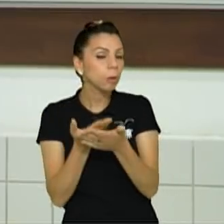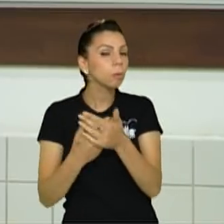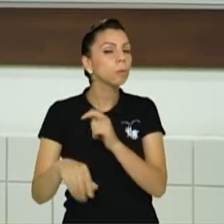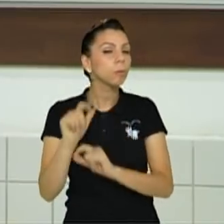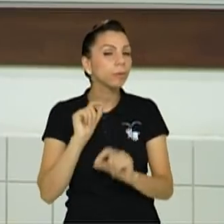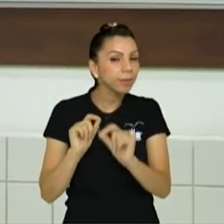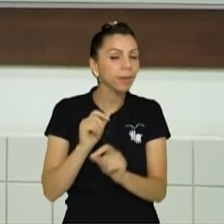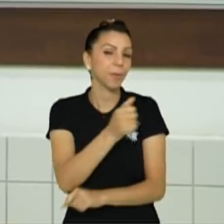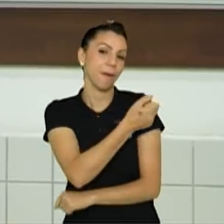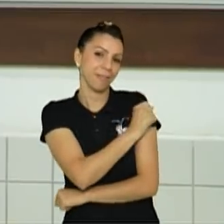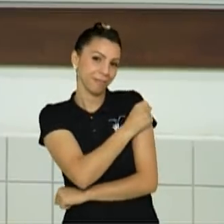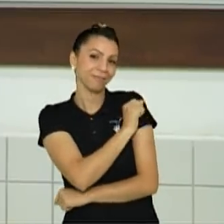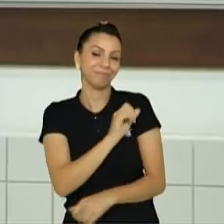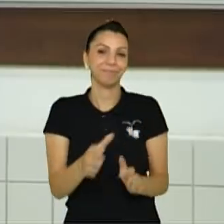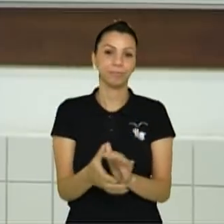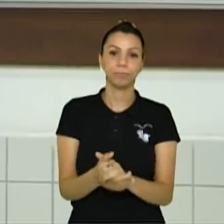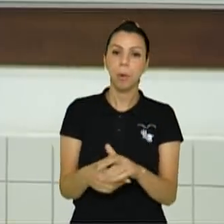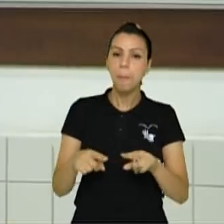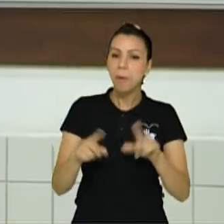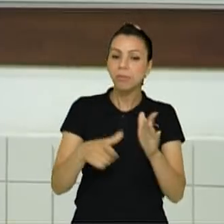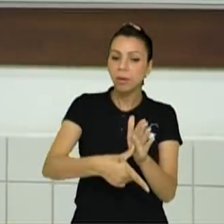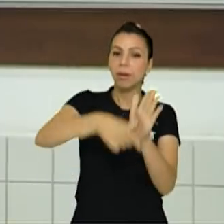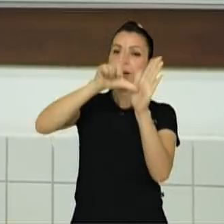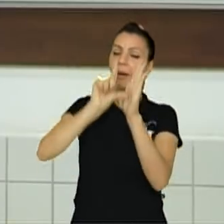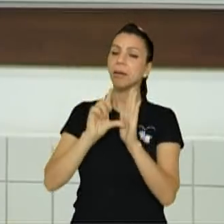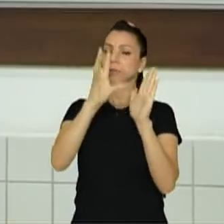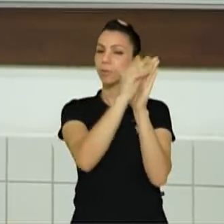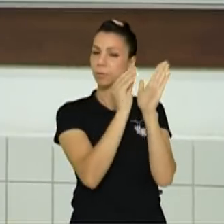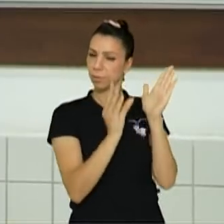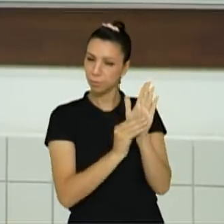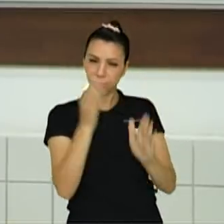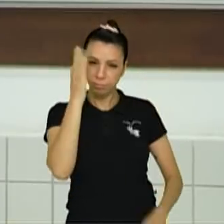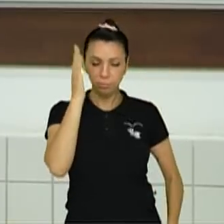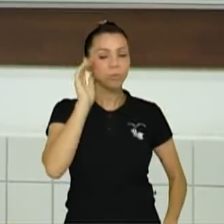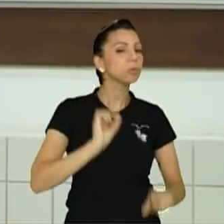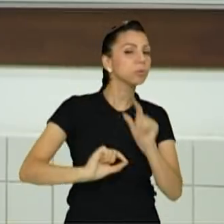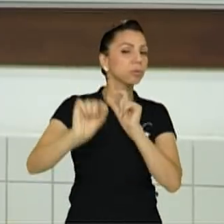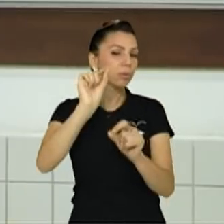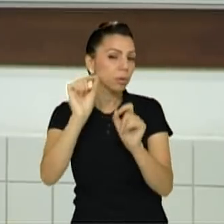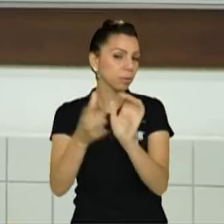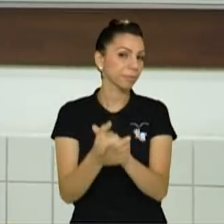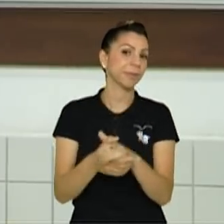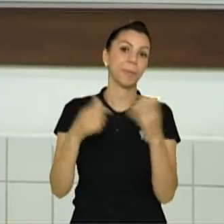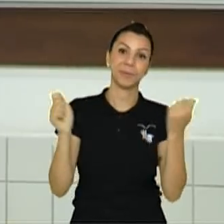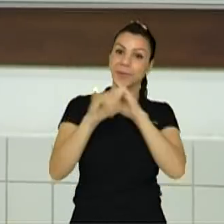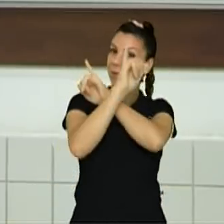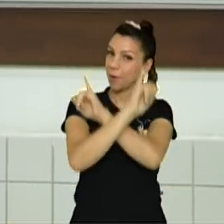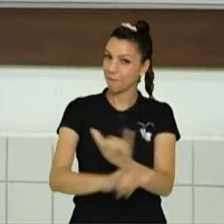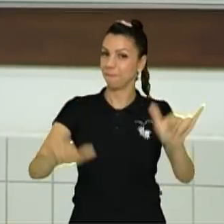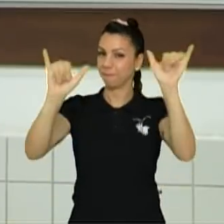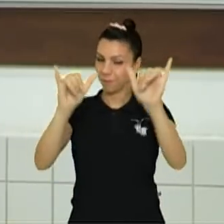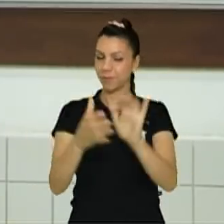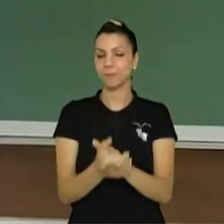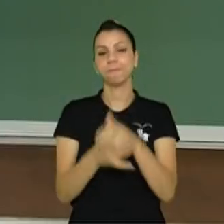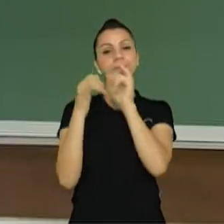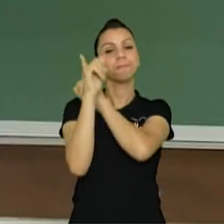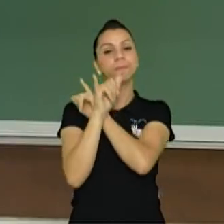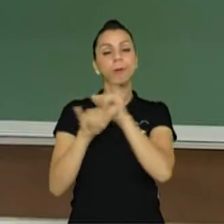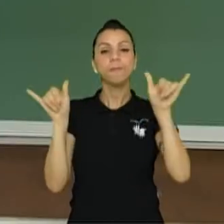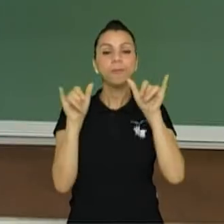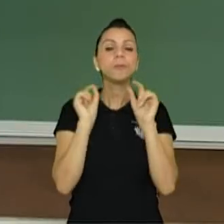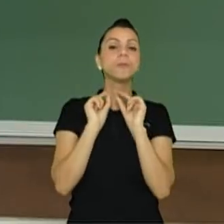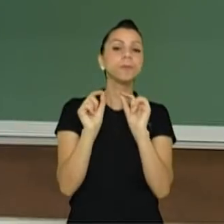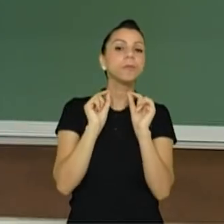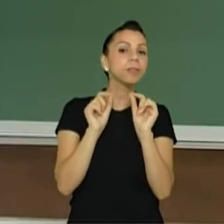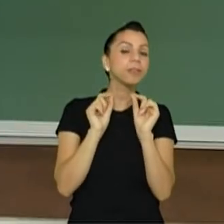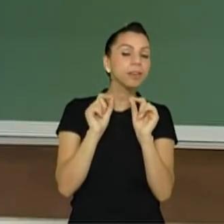nós estudarmos, sabermos qual vai ser o conteúdo da aula de hoje, aquele recadinho. O recadinho de que você que